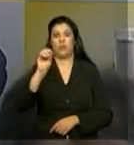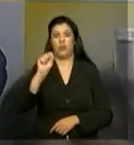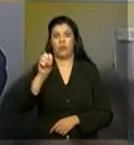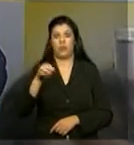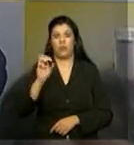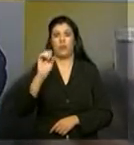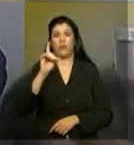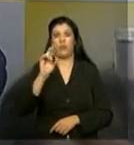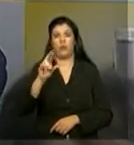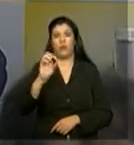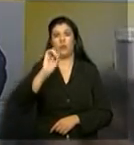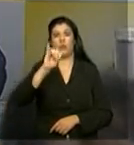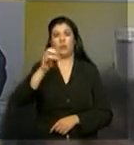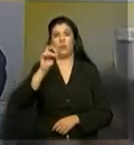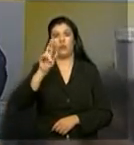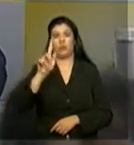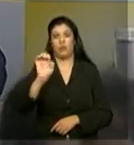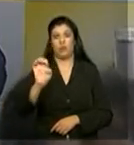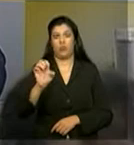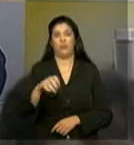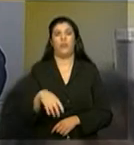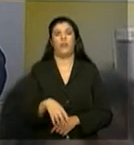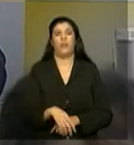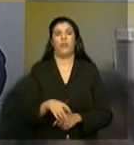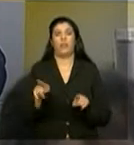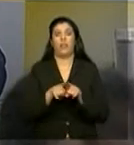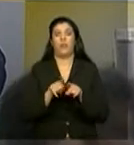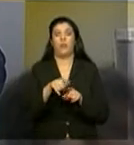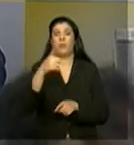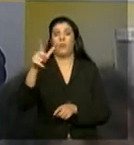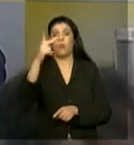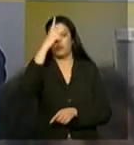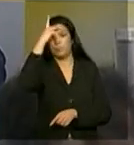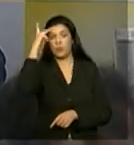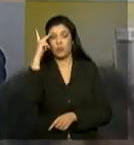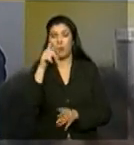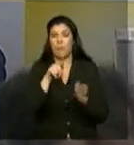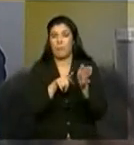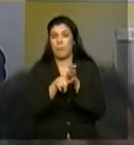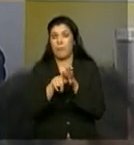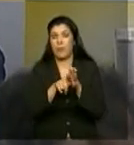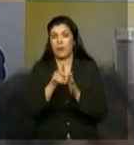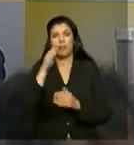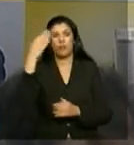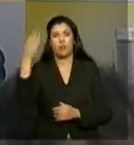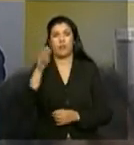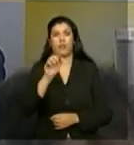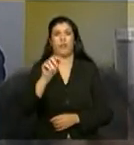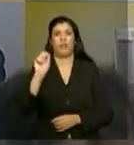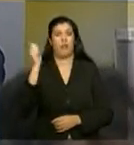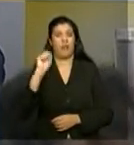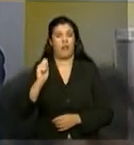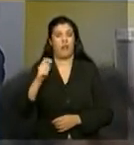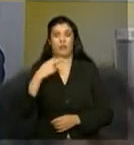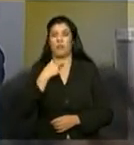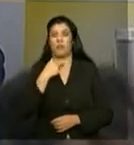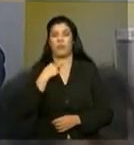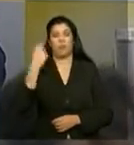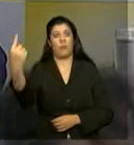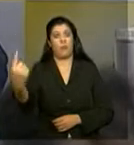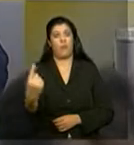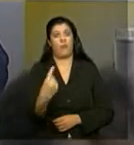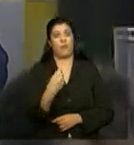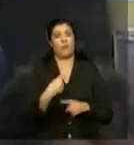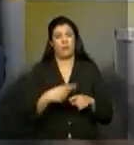marcelo de freitas os peritos argentinos que não puderam comparecer na etapa final por estarem